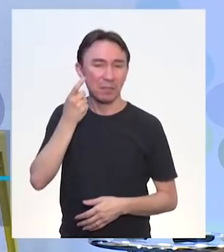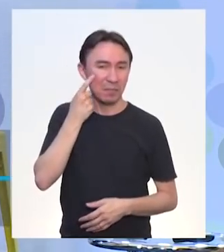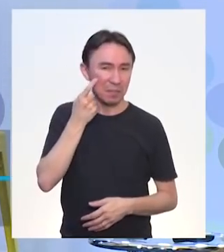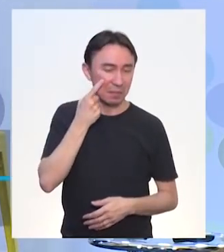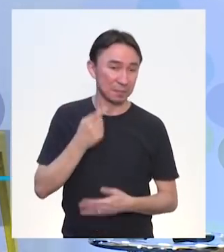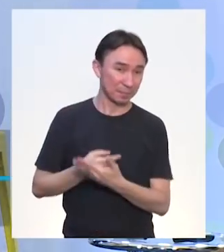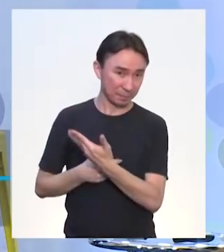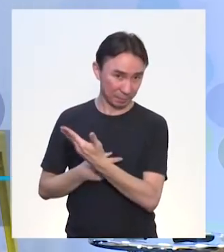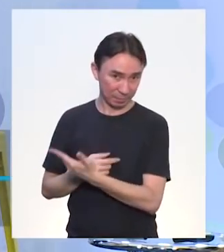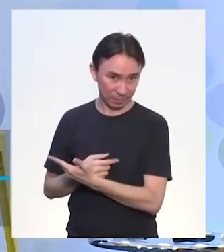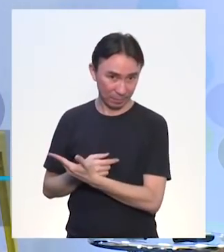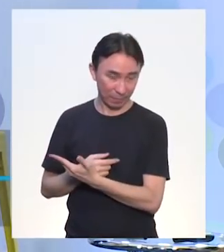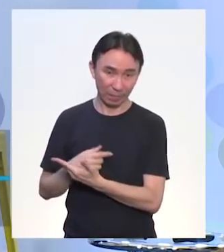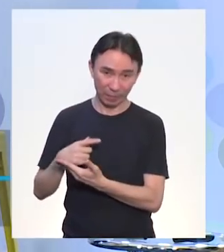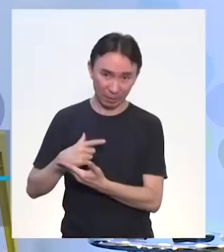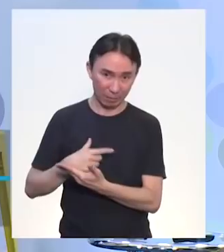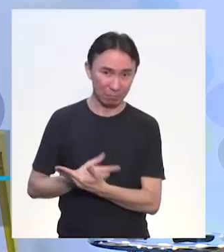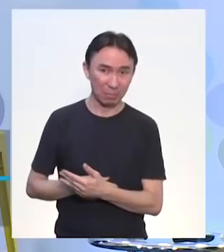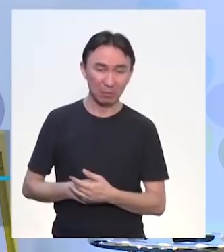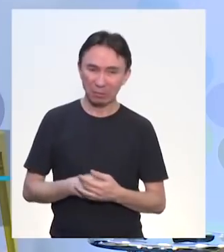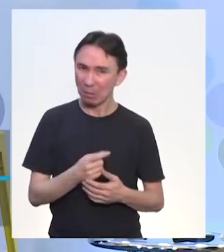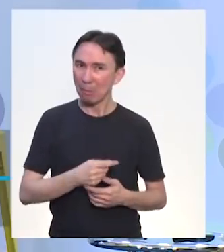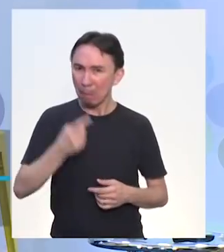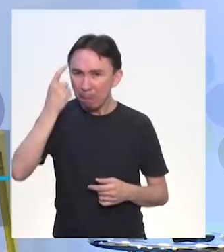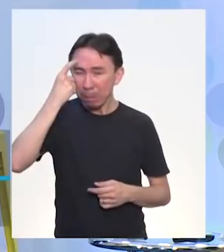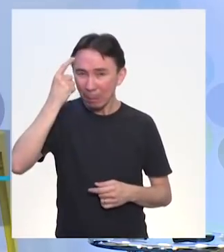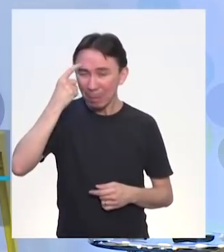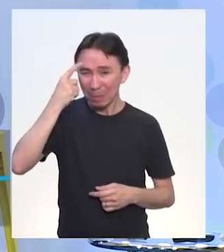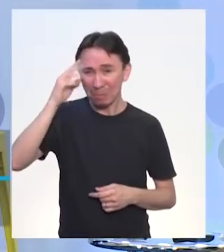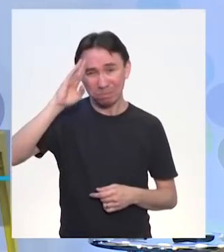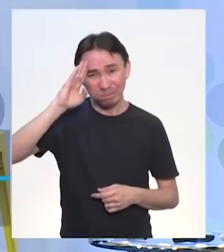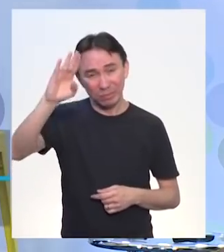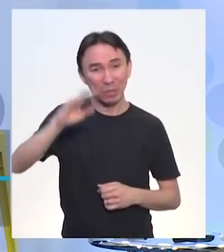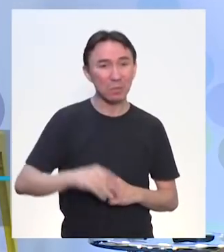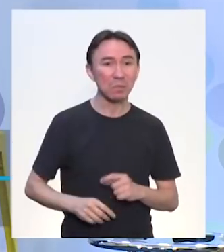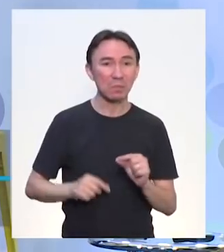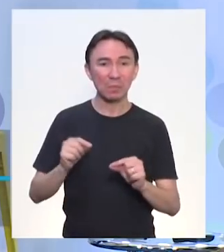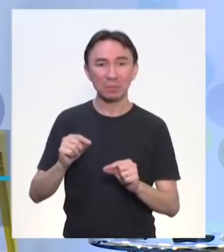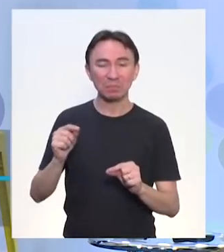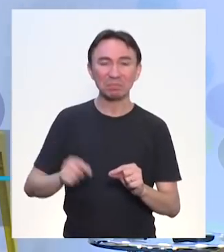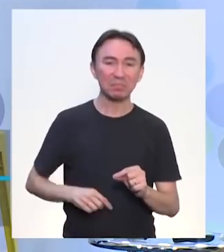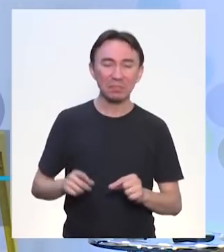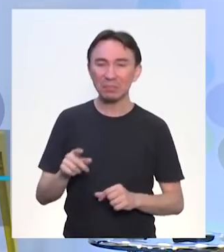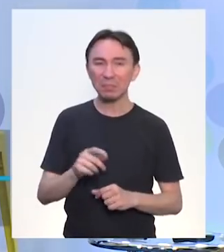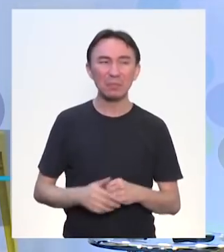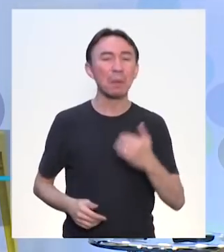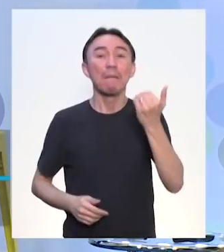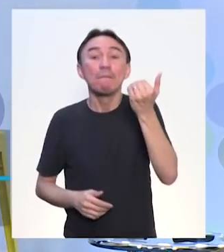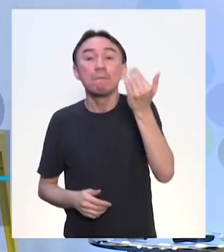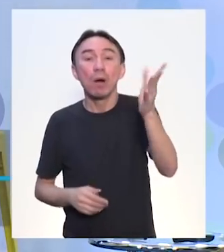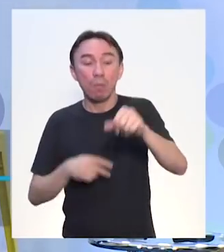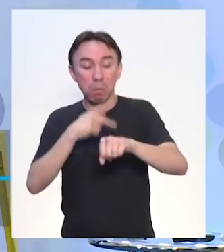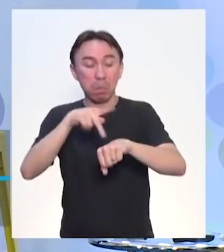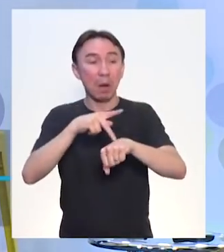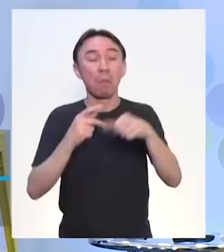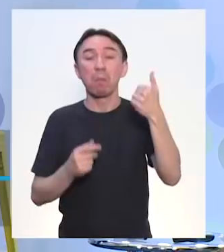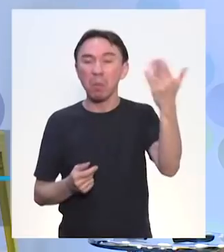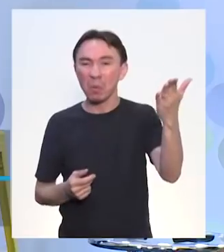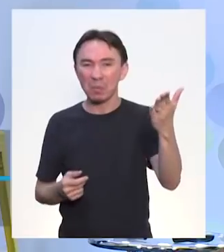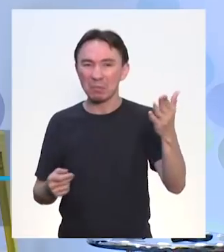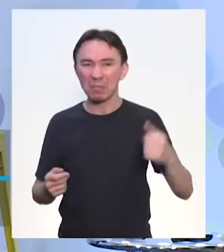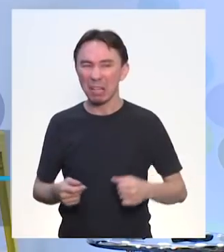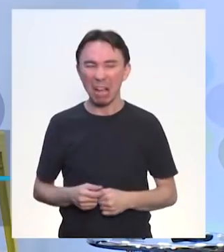Um ultranacionalismo, a ideia de que tudo aquilo que é estrangeiro não